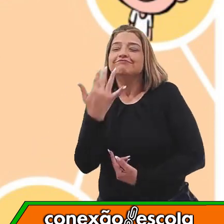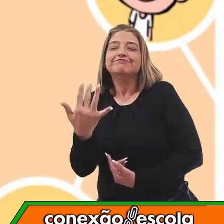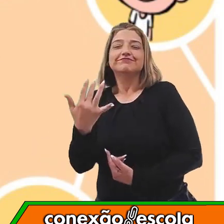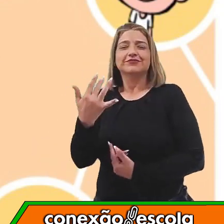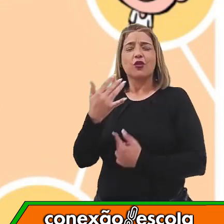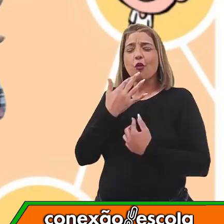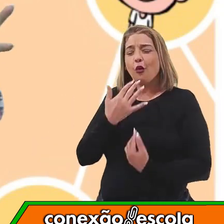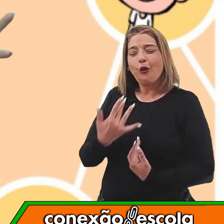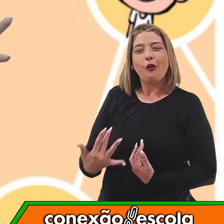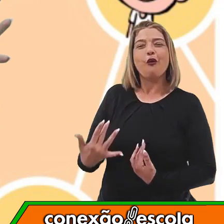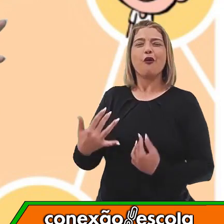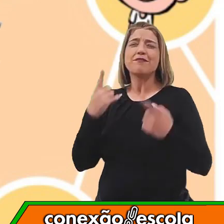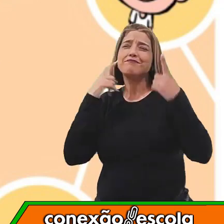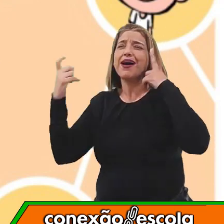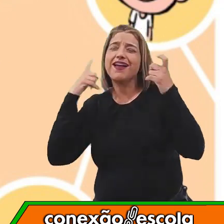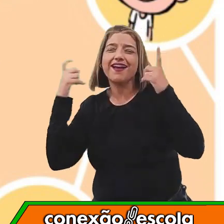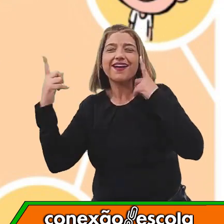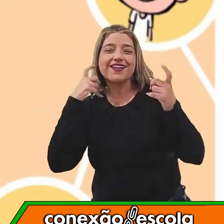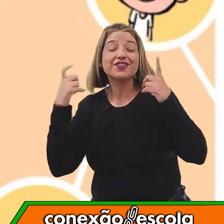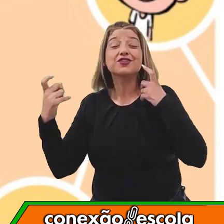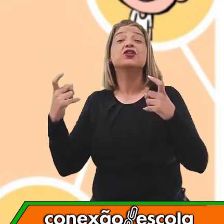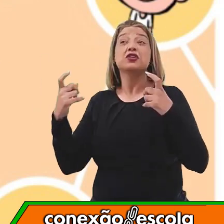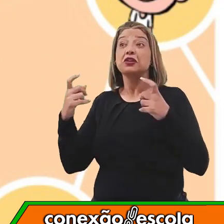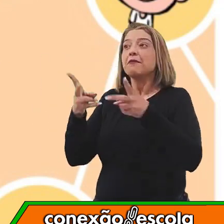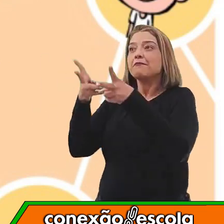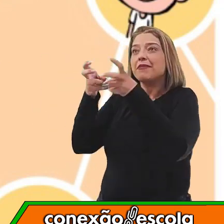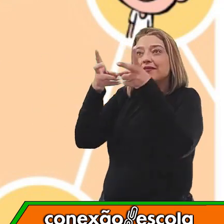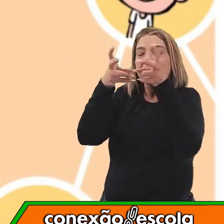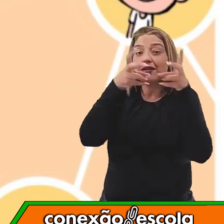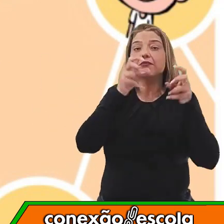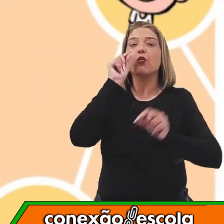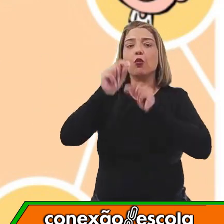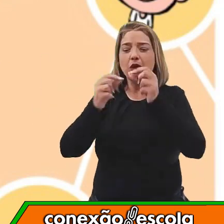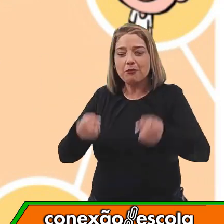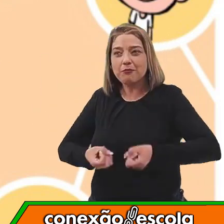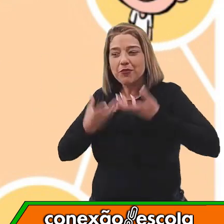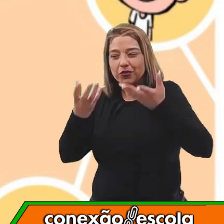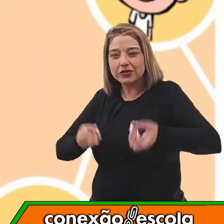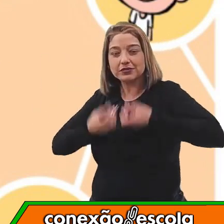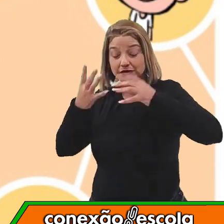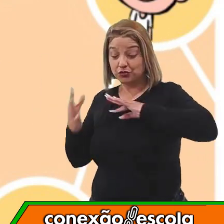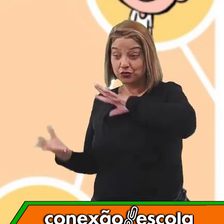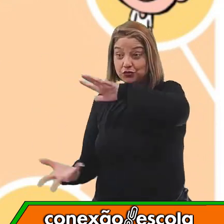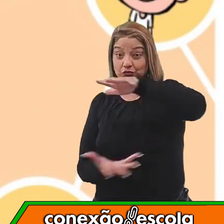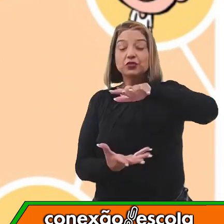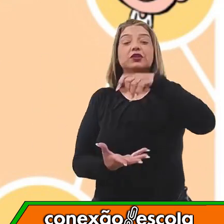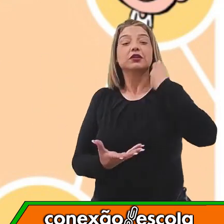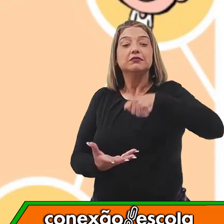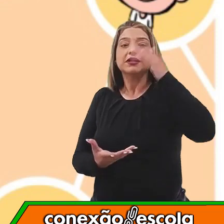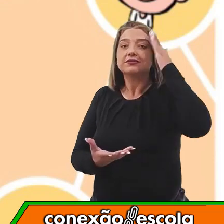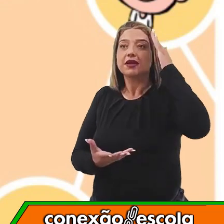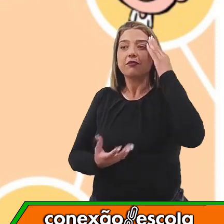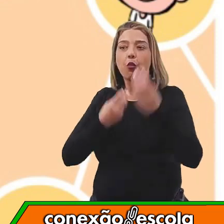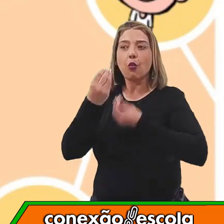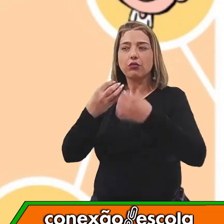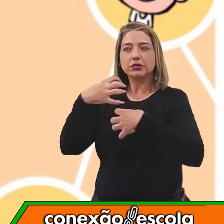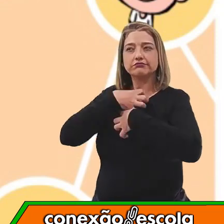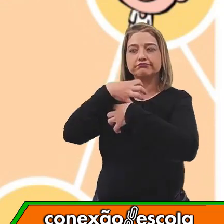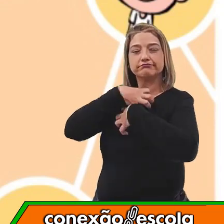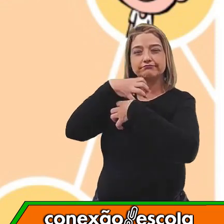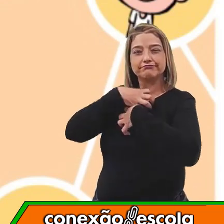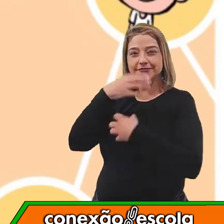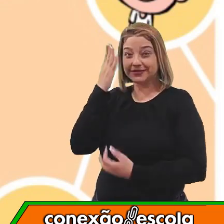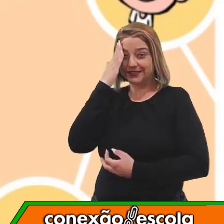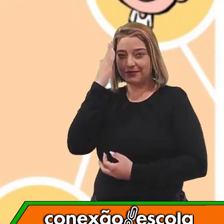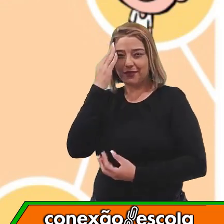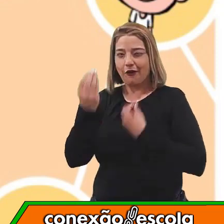cor, faz um monte de barulho diferente e para perceber a poesia do mundo é preciso usar todos os nossos Sentidos. Isso